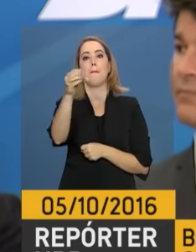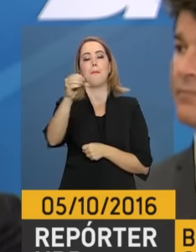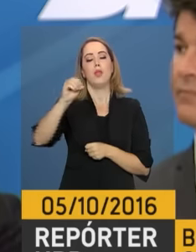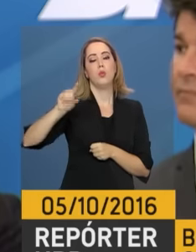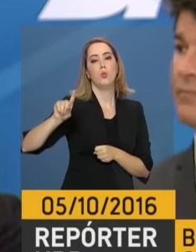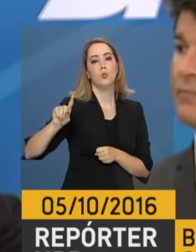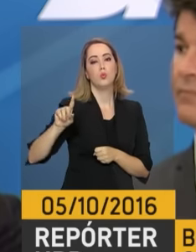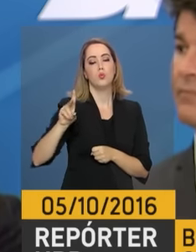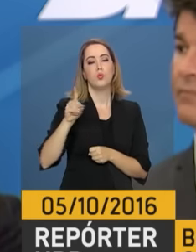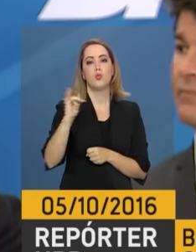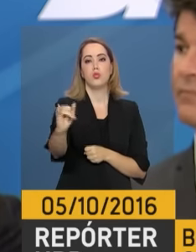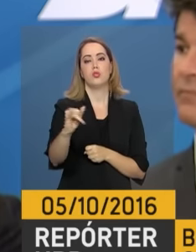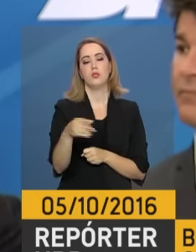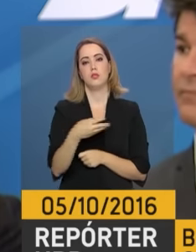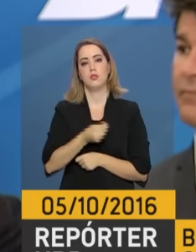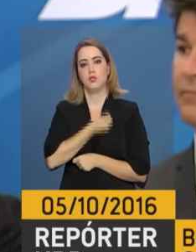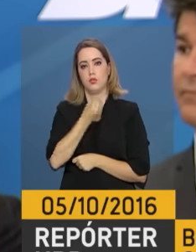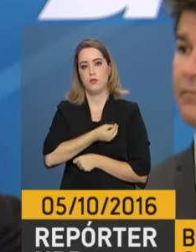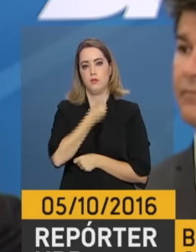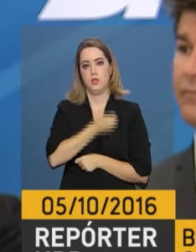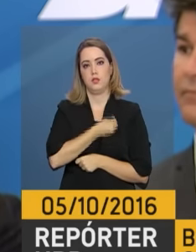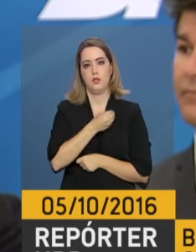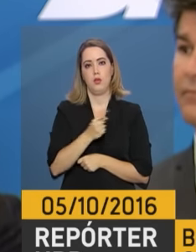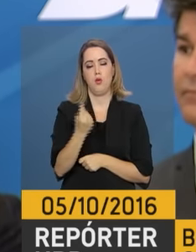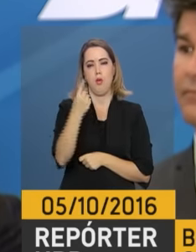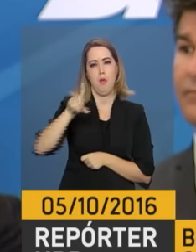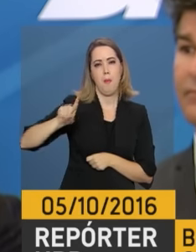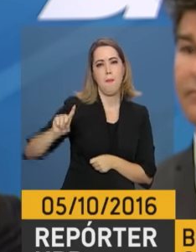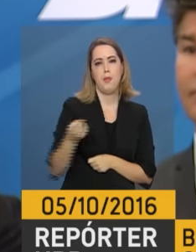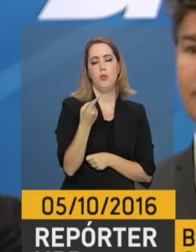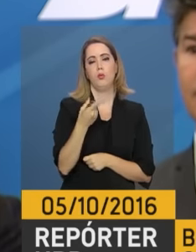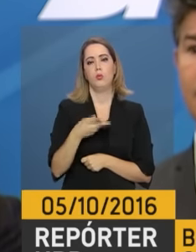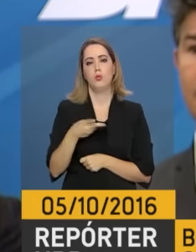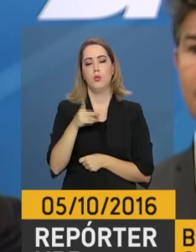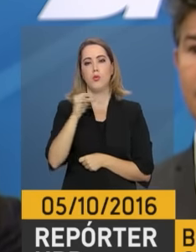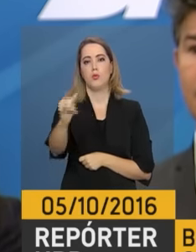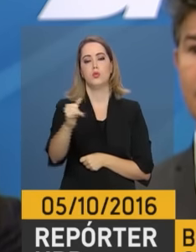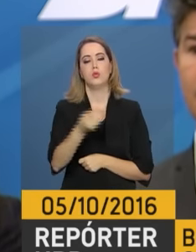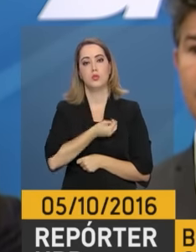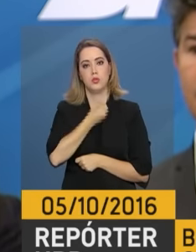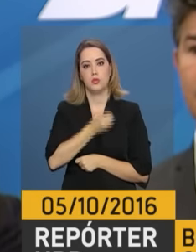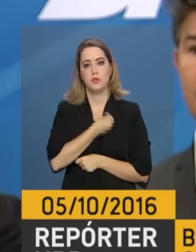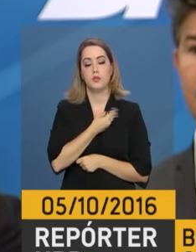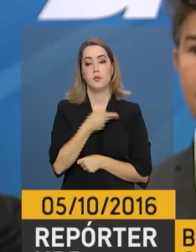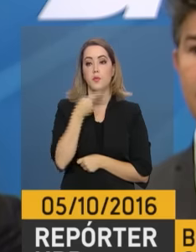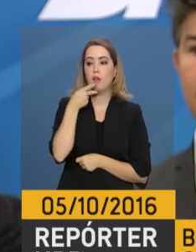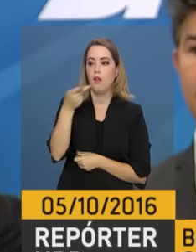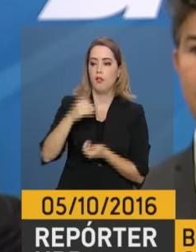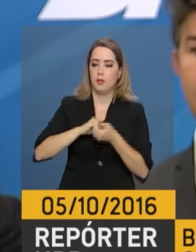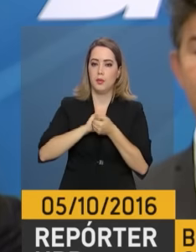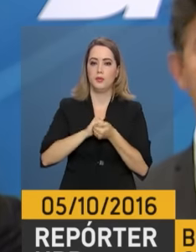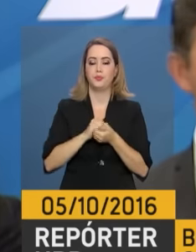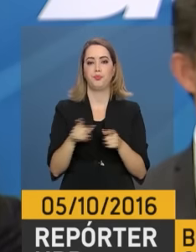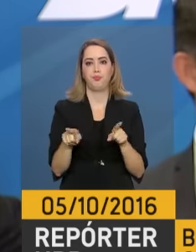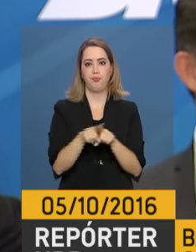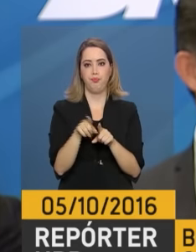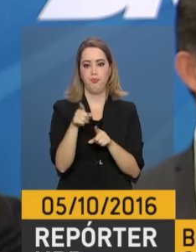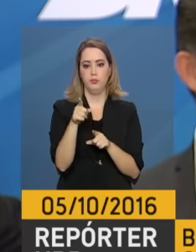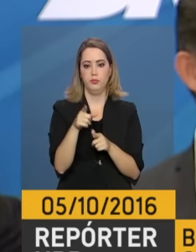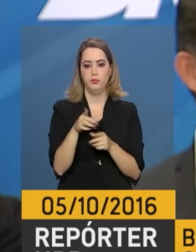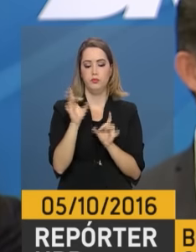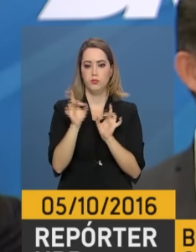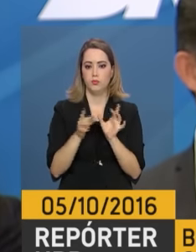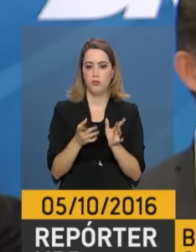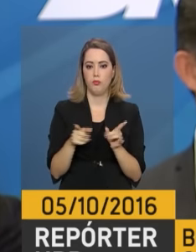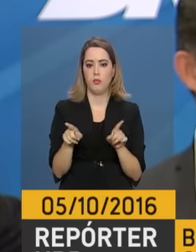vida. Os 1.000 dias são cruciais. O deputado Danilo Forte também queria fazer uma saudação especial.